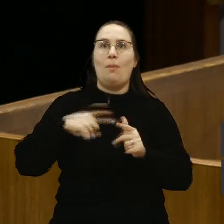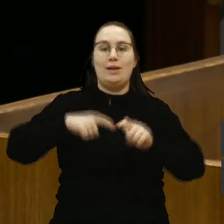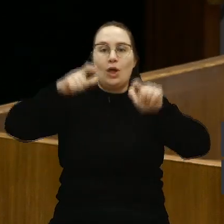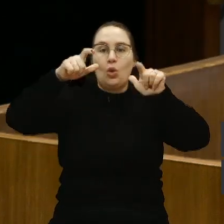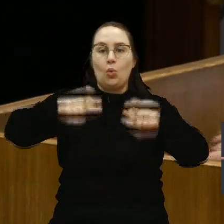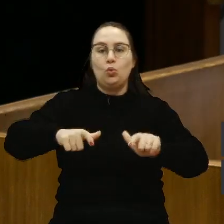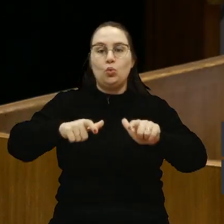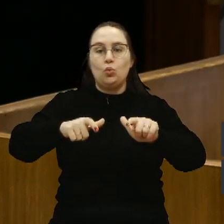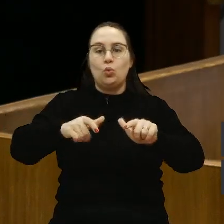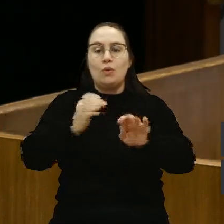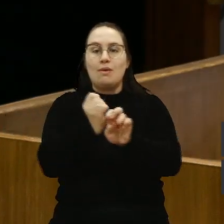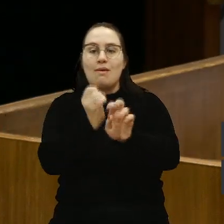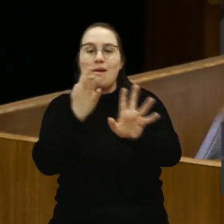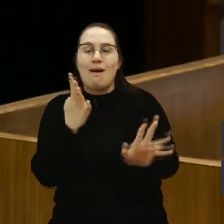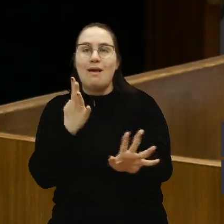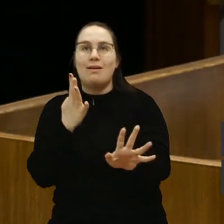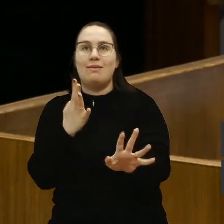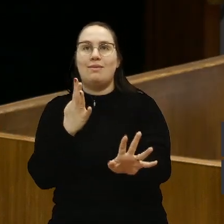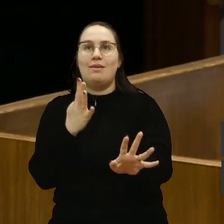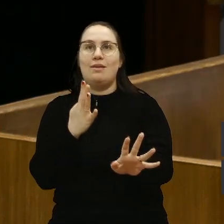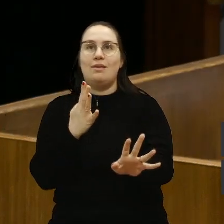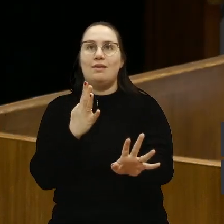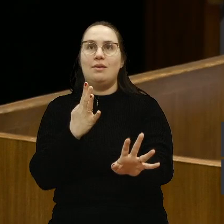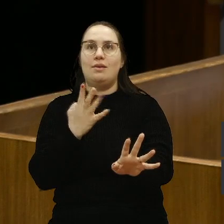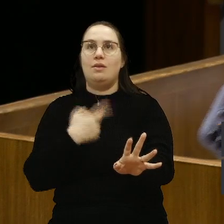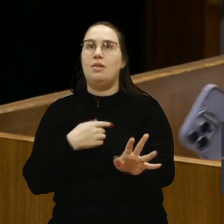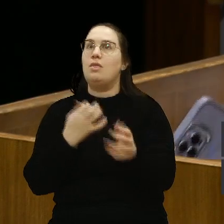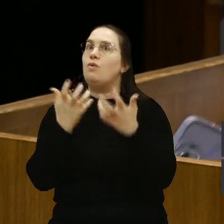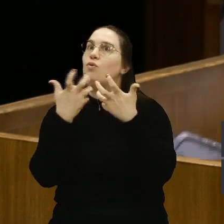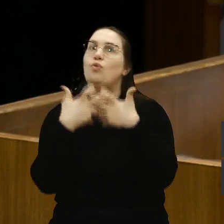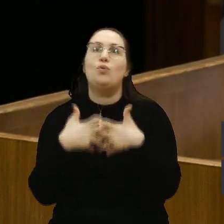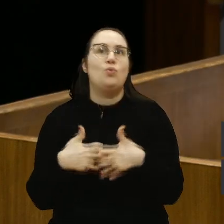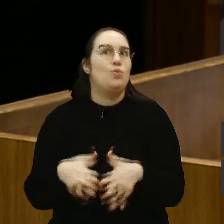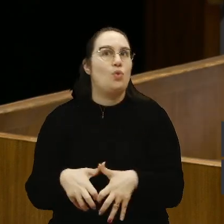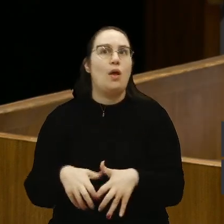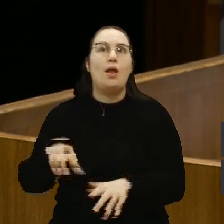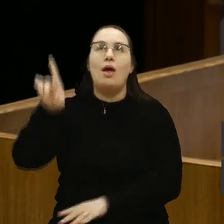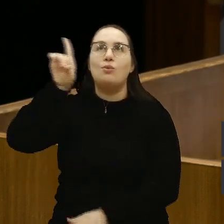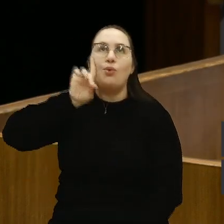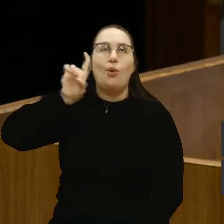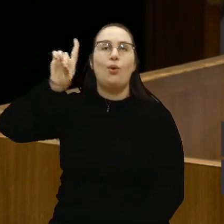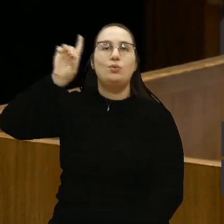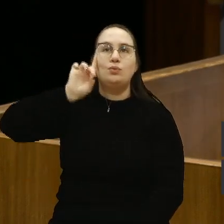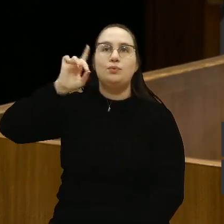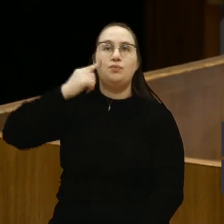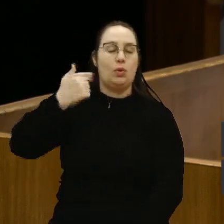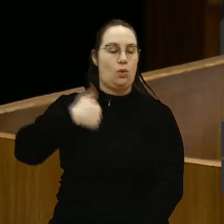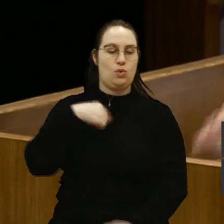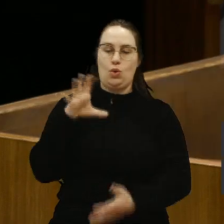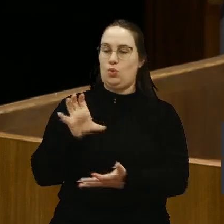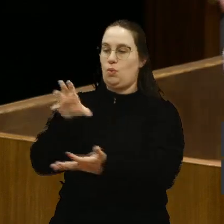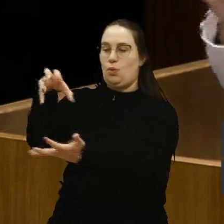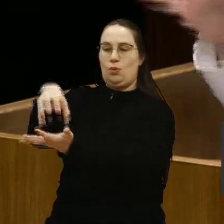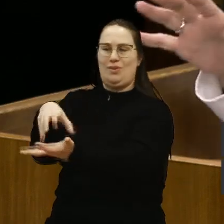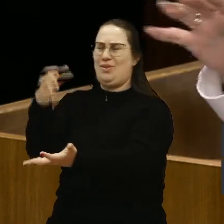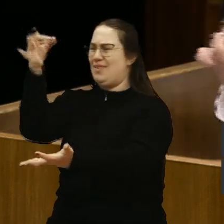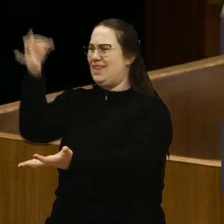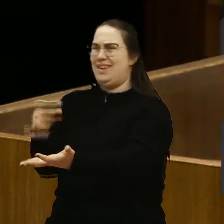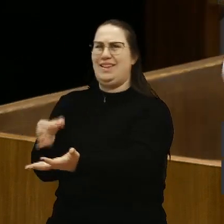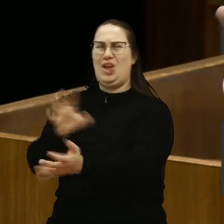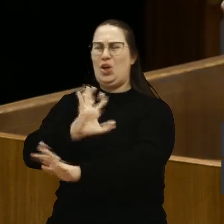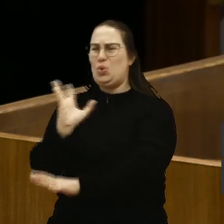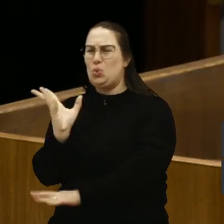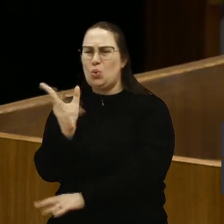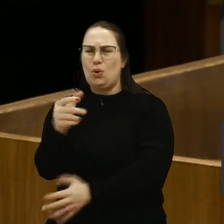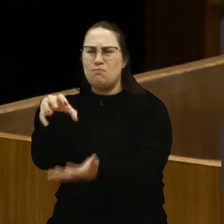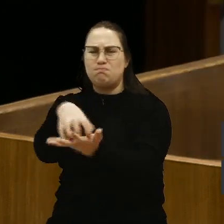fila. Gente, não funciona assim. As pessoas todos os dias, não é só no meu gabinete, com toda certeza, em todos os gabinetes,